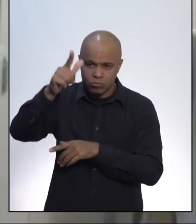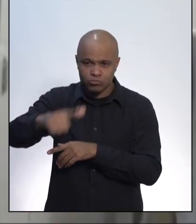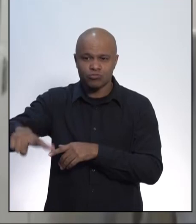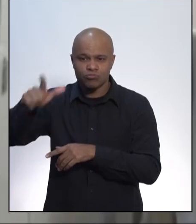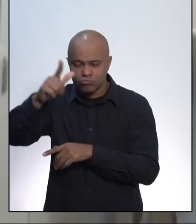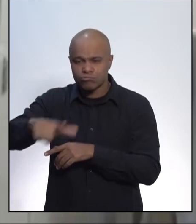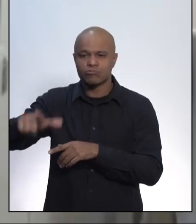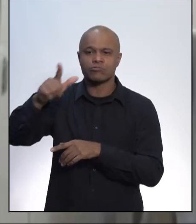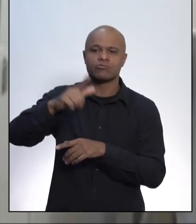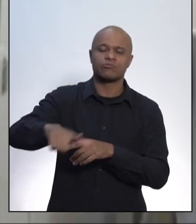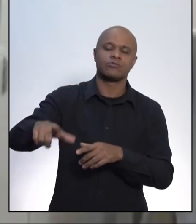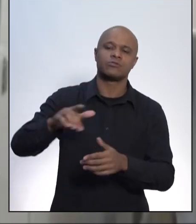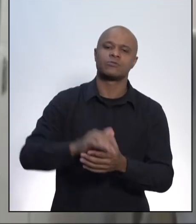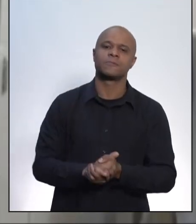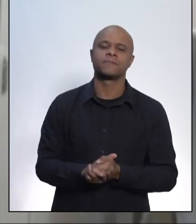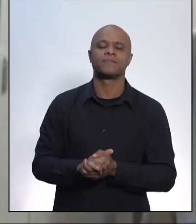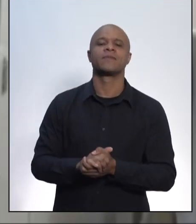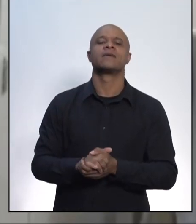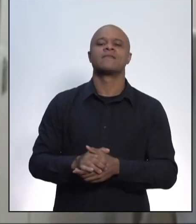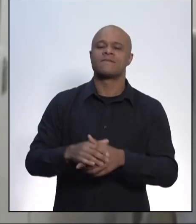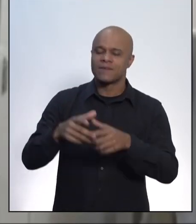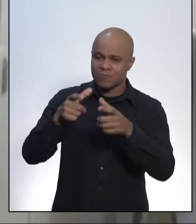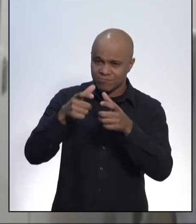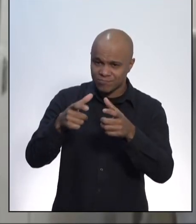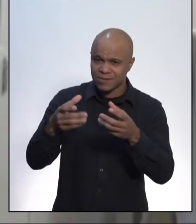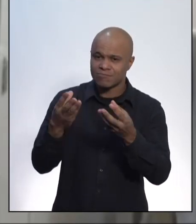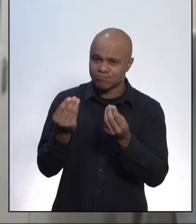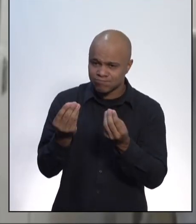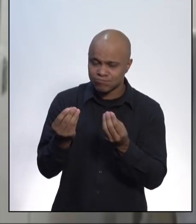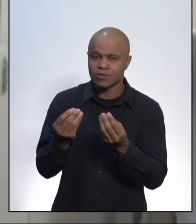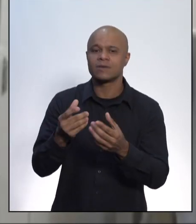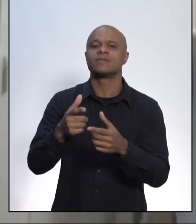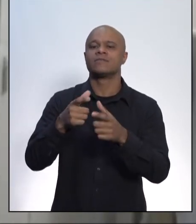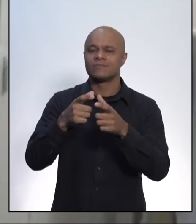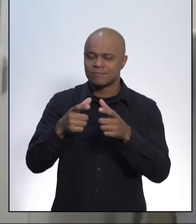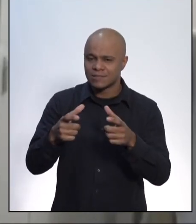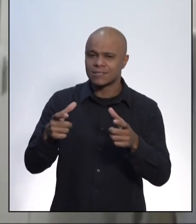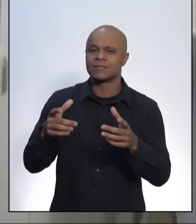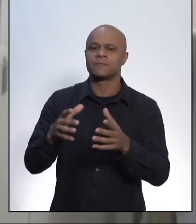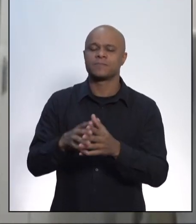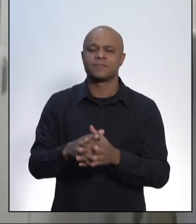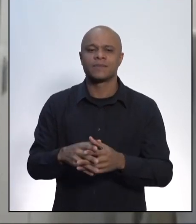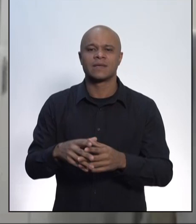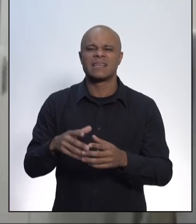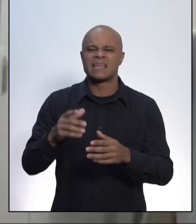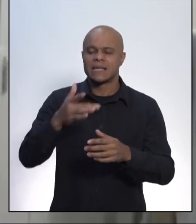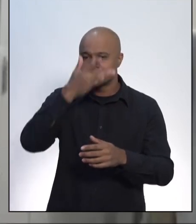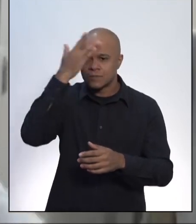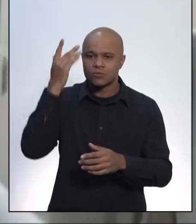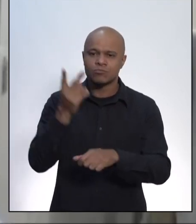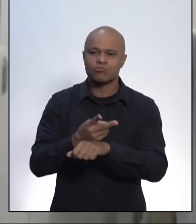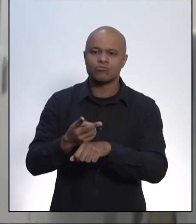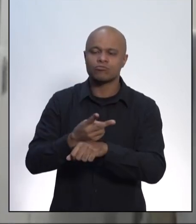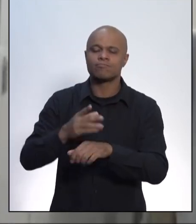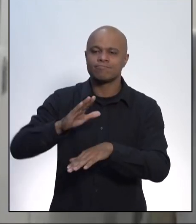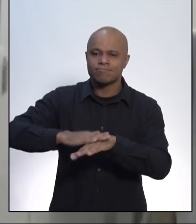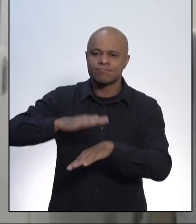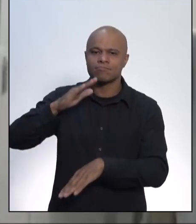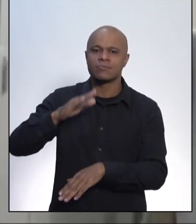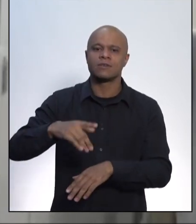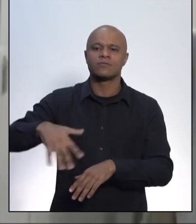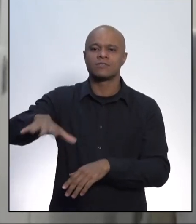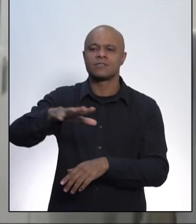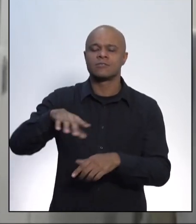seja, a concorrência vai aumentando, né? O mercado vai diminuindo, vai enxugando, e aí você precisa sempre estar